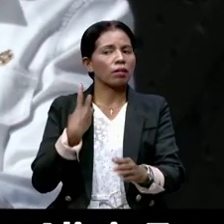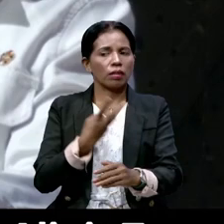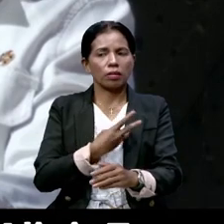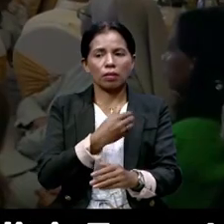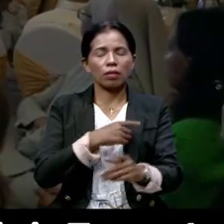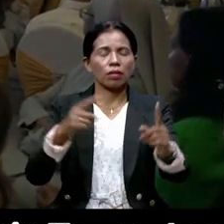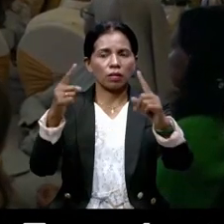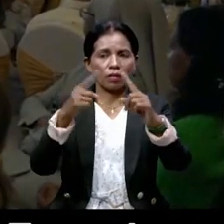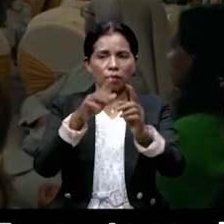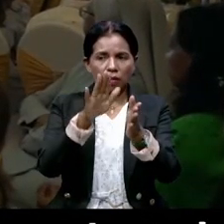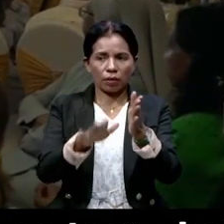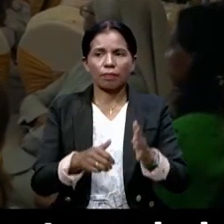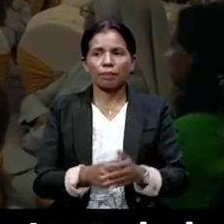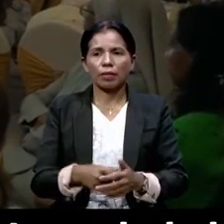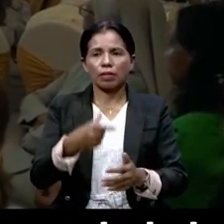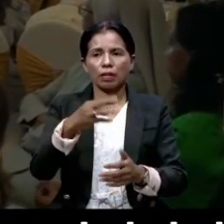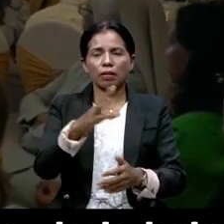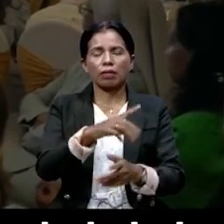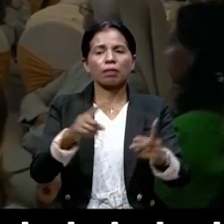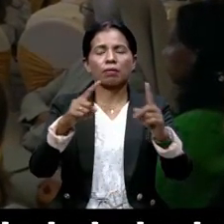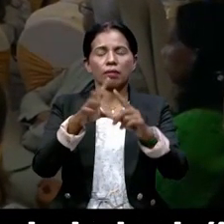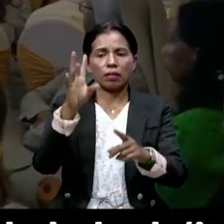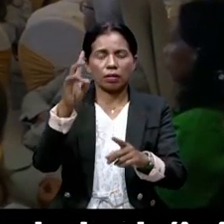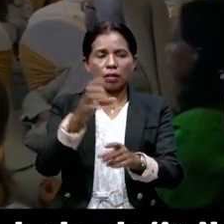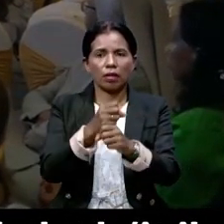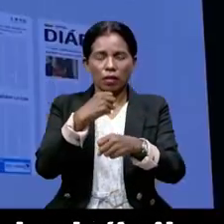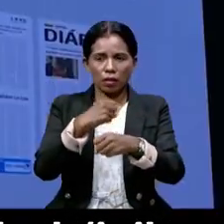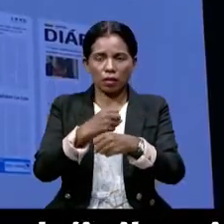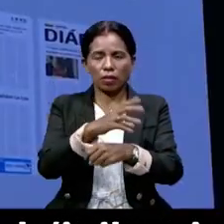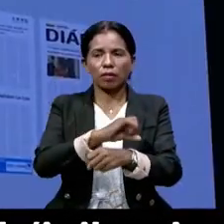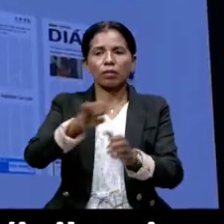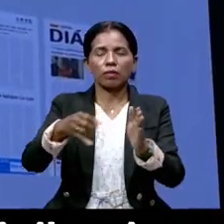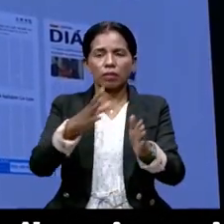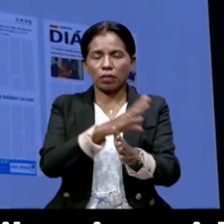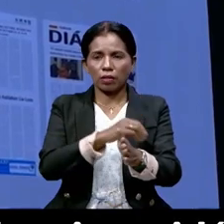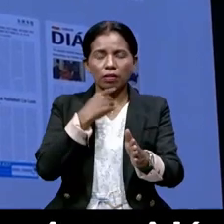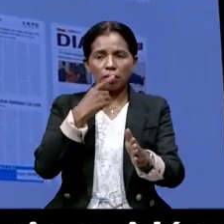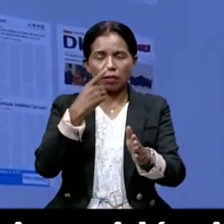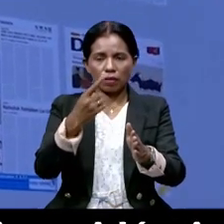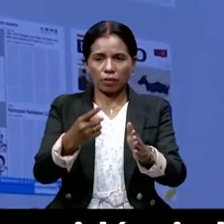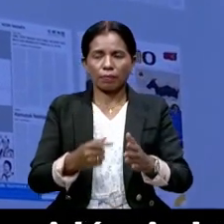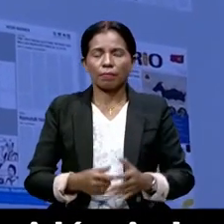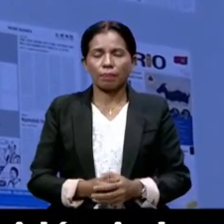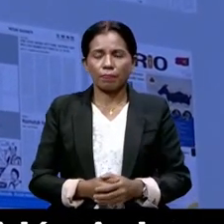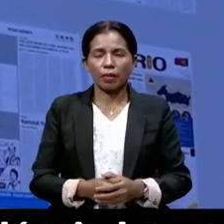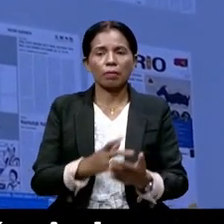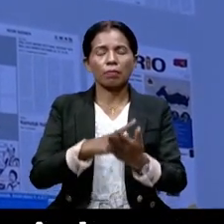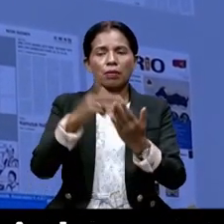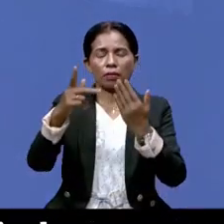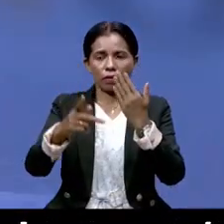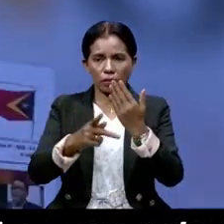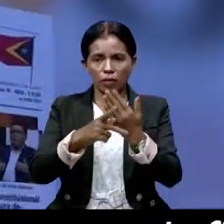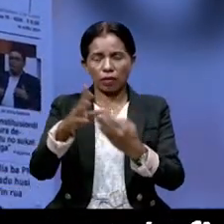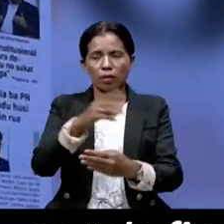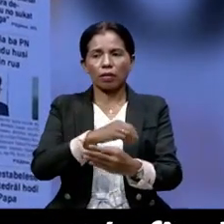atrair. E aniversário GMN TV badala hitune, lançamos capa jornal nacional diário ho versão FONG, lança programa FONG e nacional